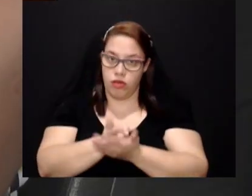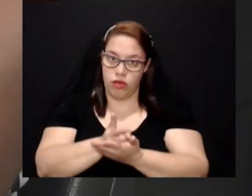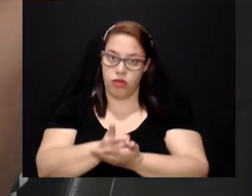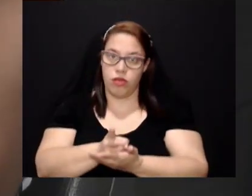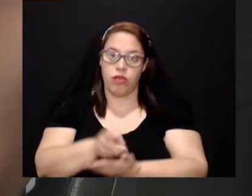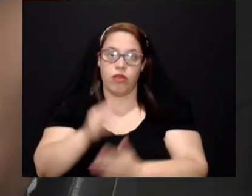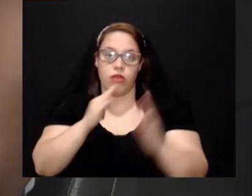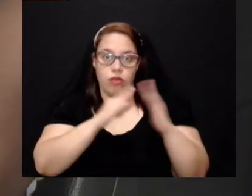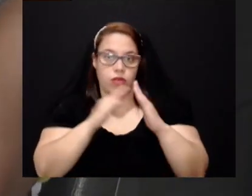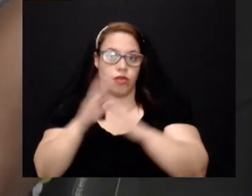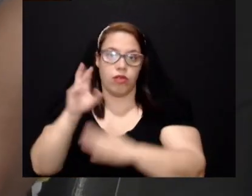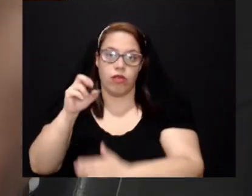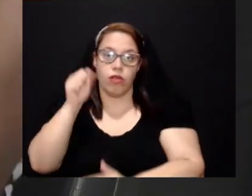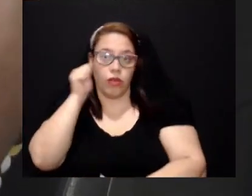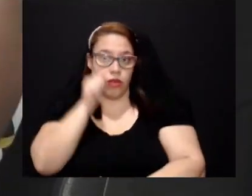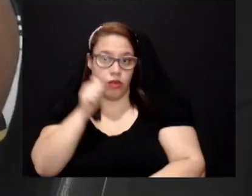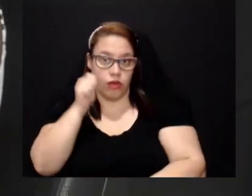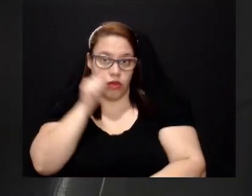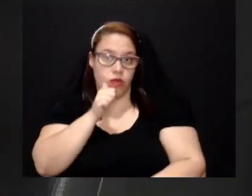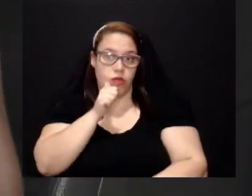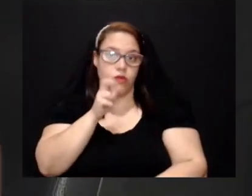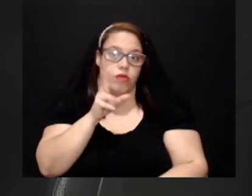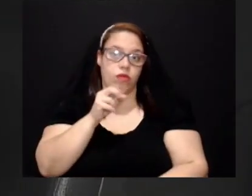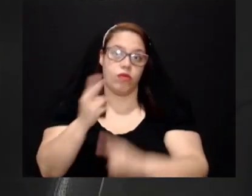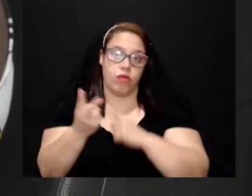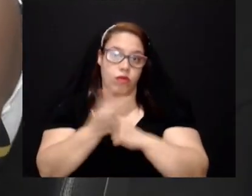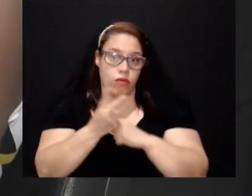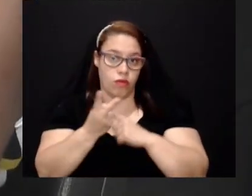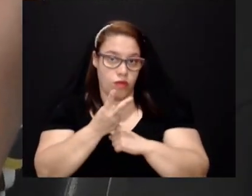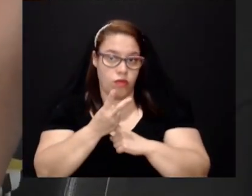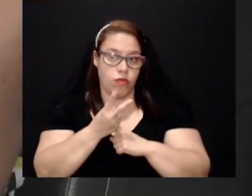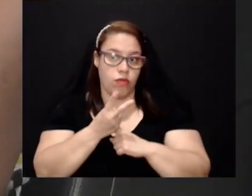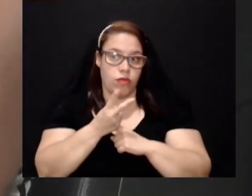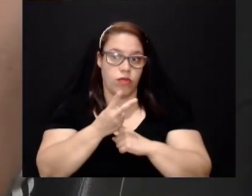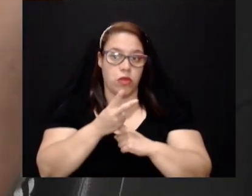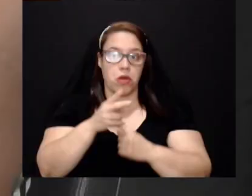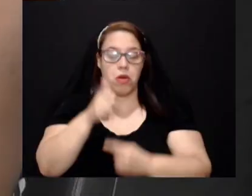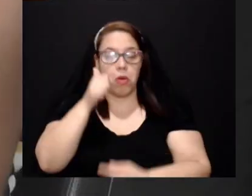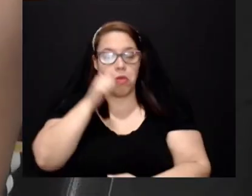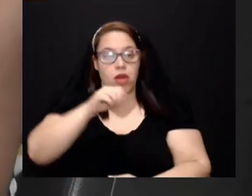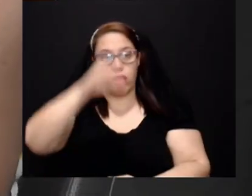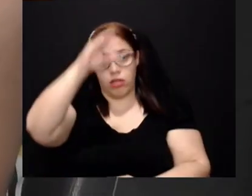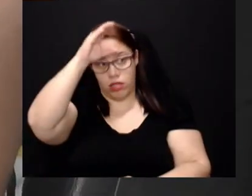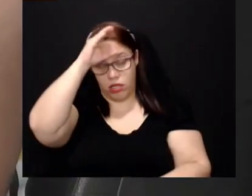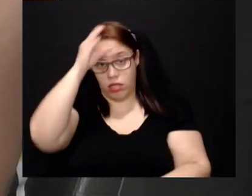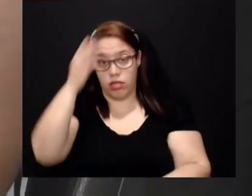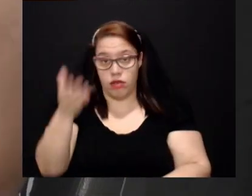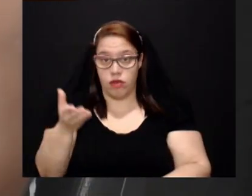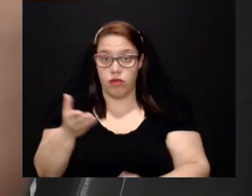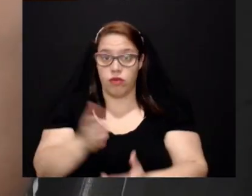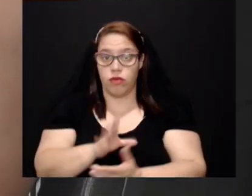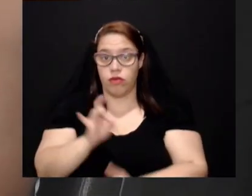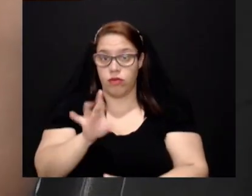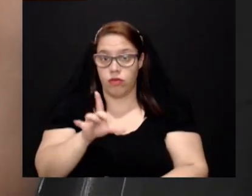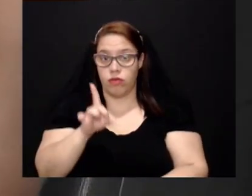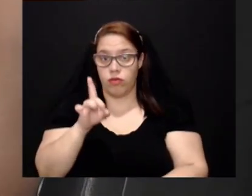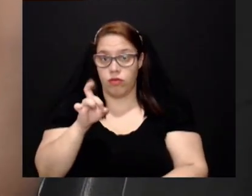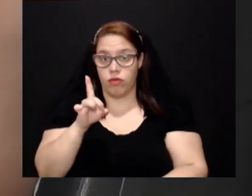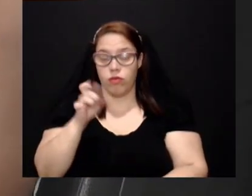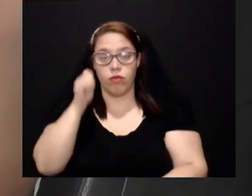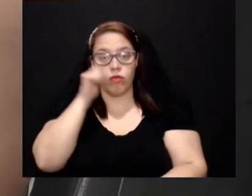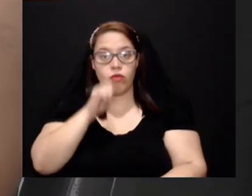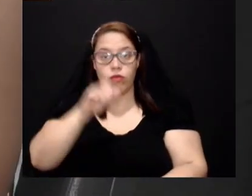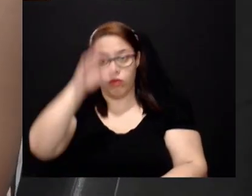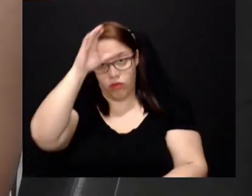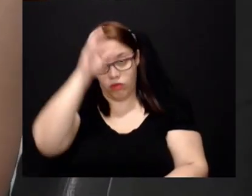minha avó. Minha avó cuidando da... Minha avó, minhas tias, né? Hoje eu só tenho uma tia, mas eu tive